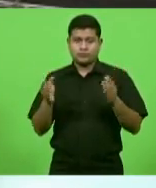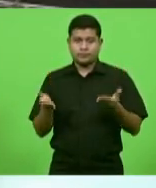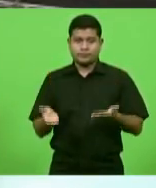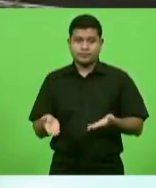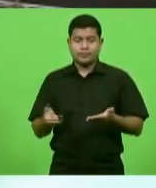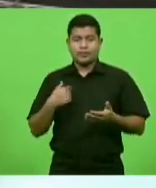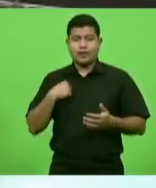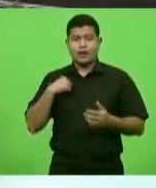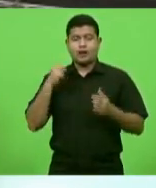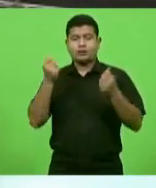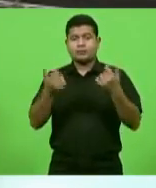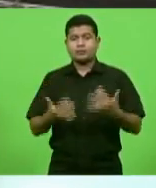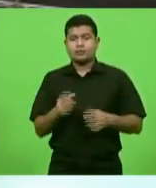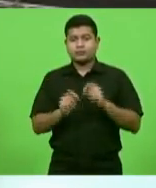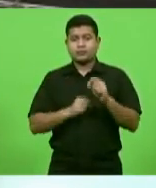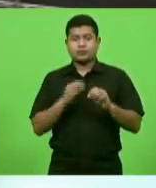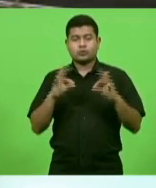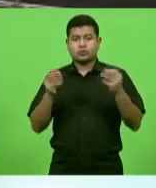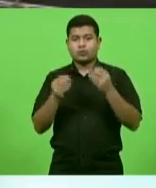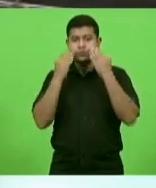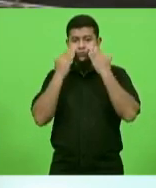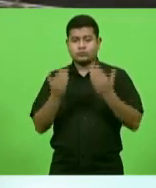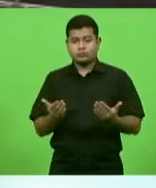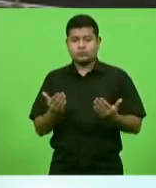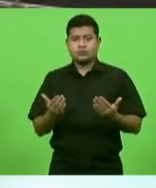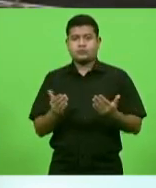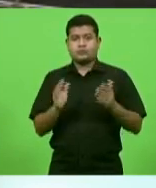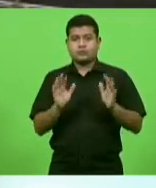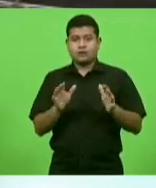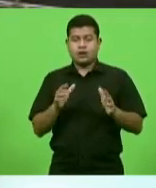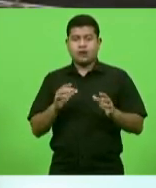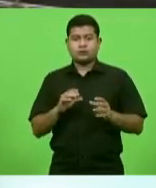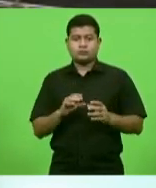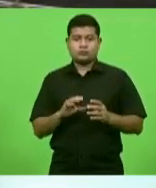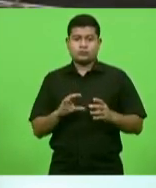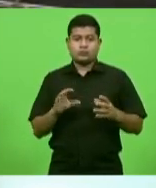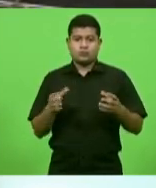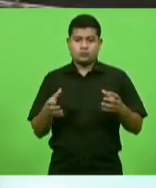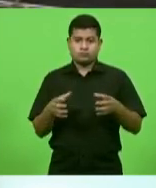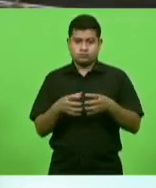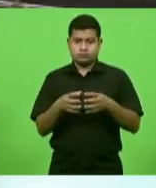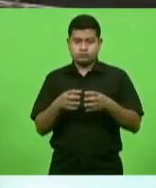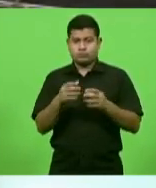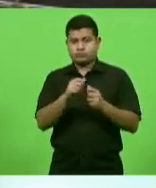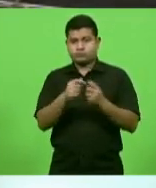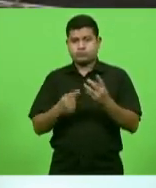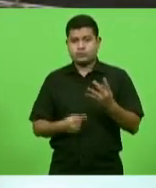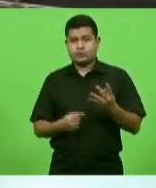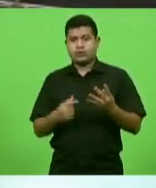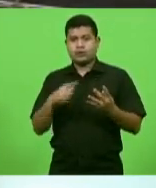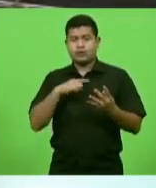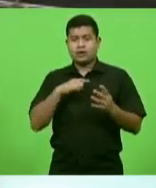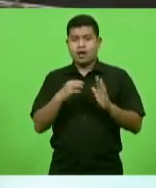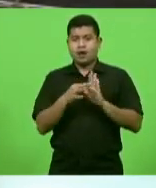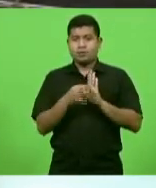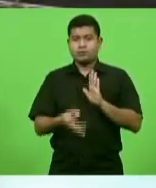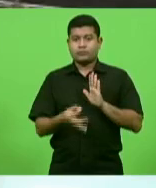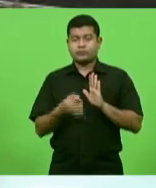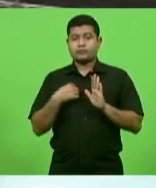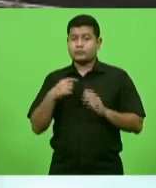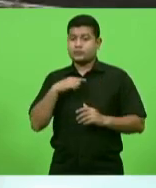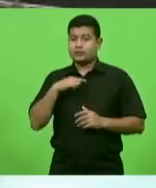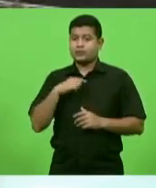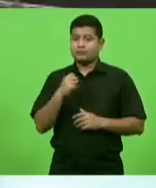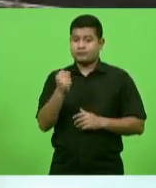todo o exposto com base em cognição sumária do conjunto probatório opina-se pela existência de fortes indícios